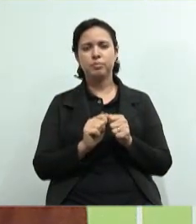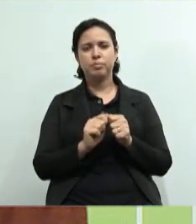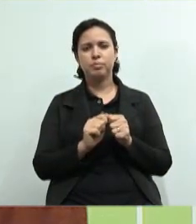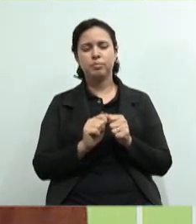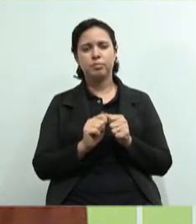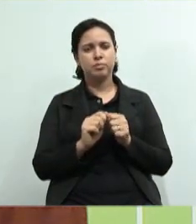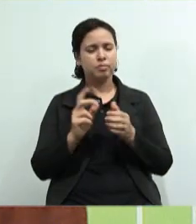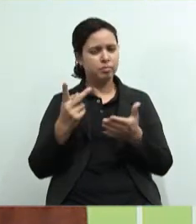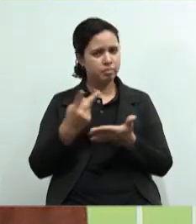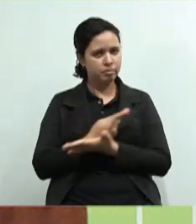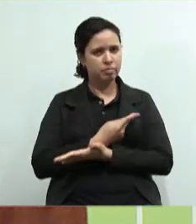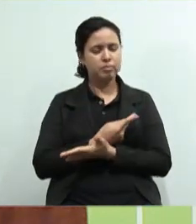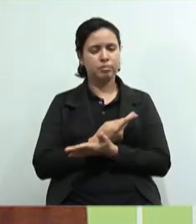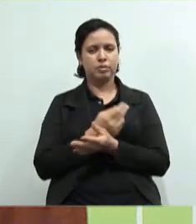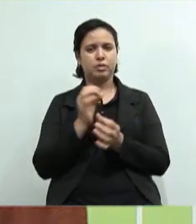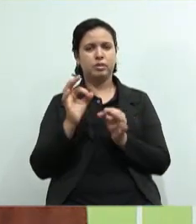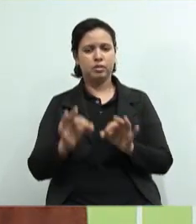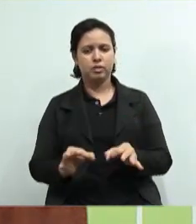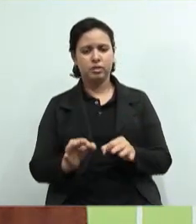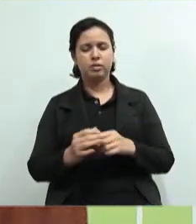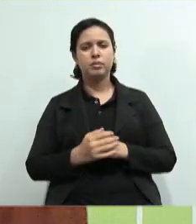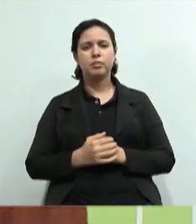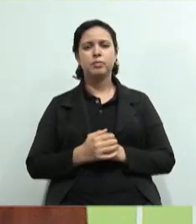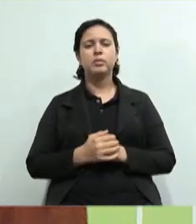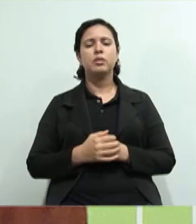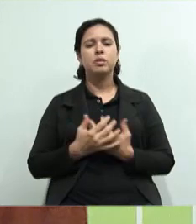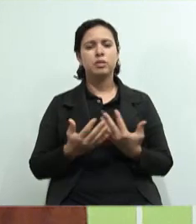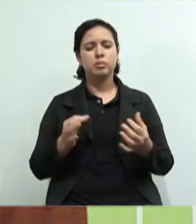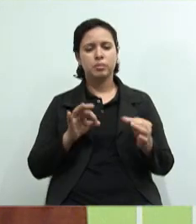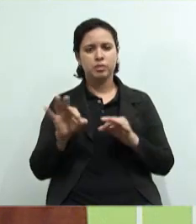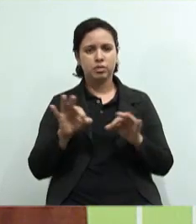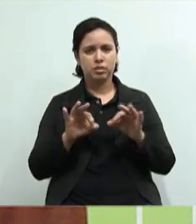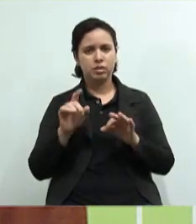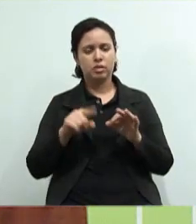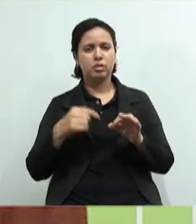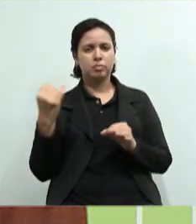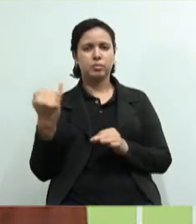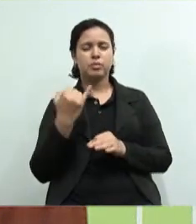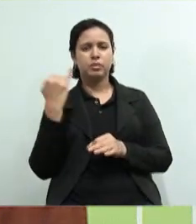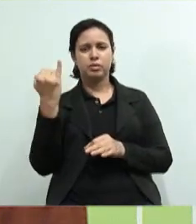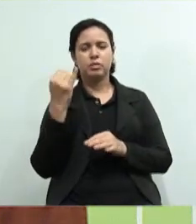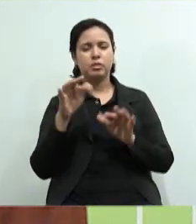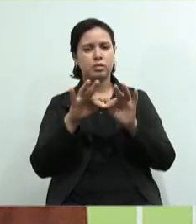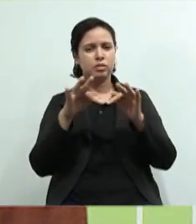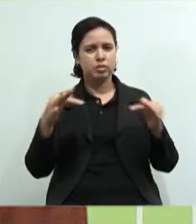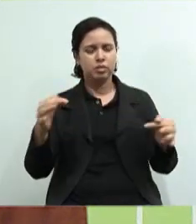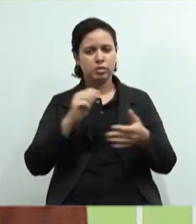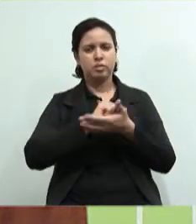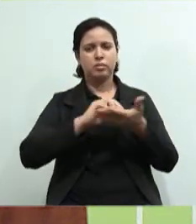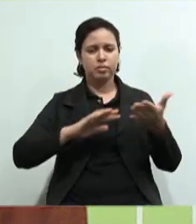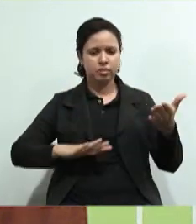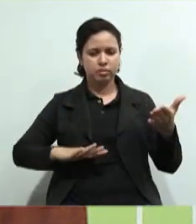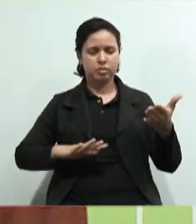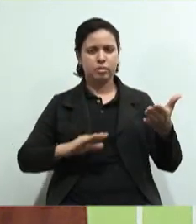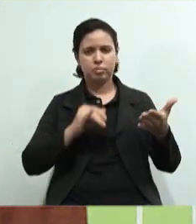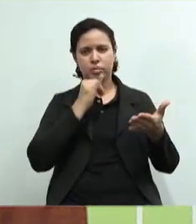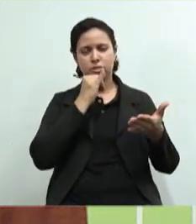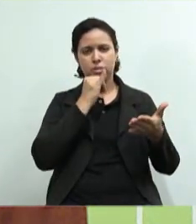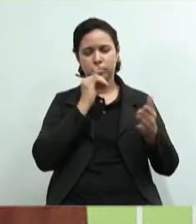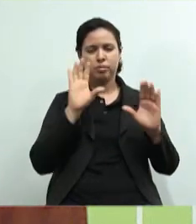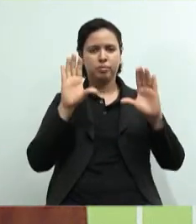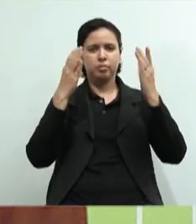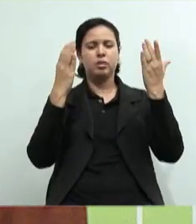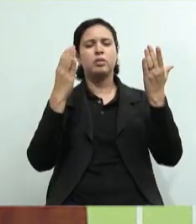saiam bem feitas. O planejamento é muito importante. Desde uma simples atividade, como uma festa